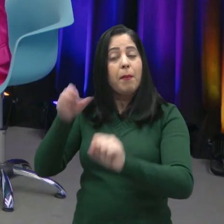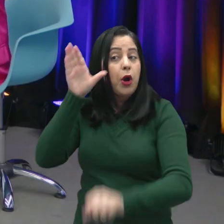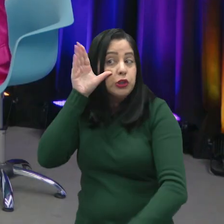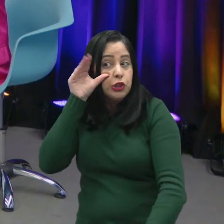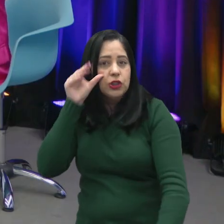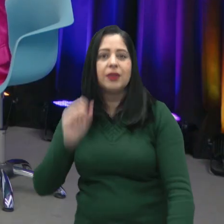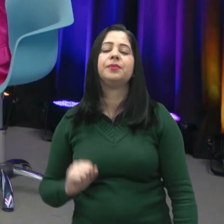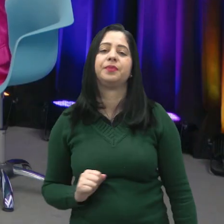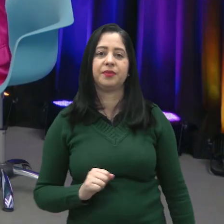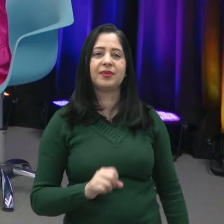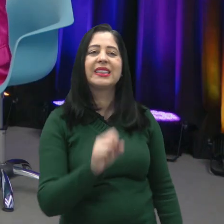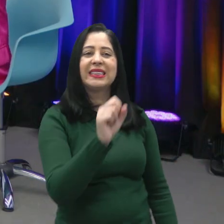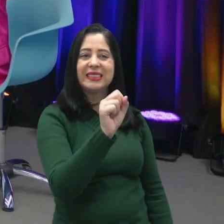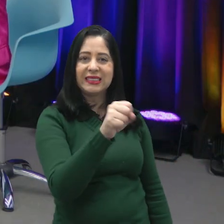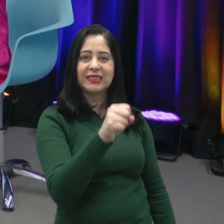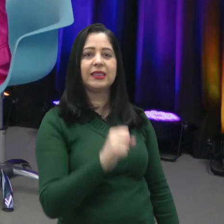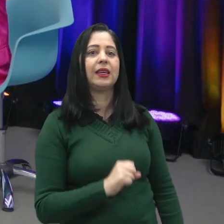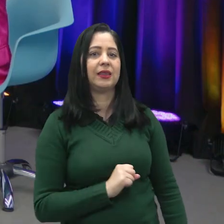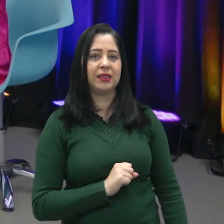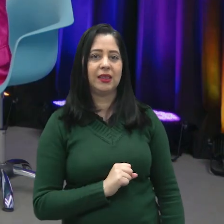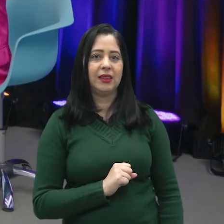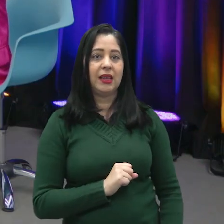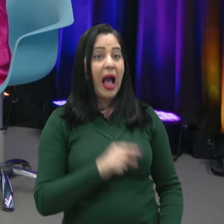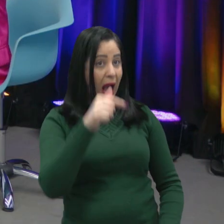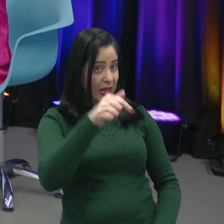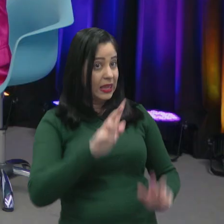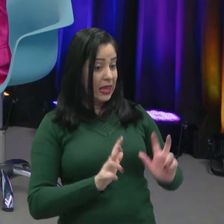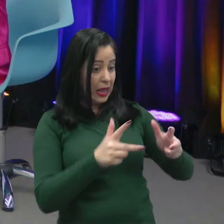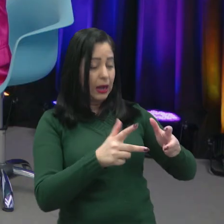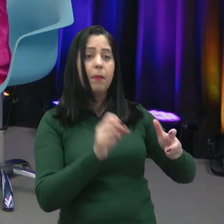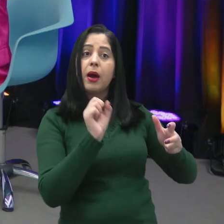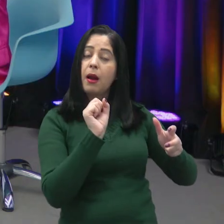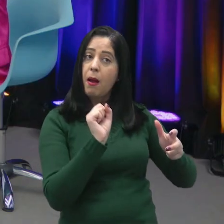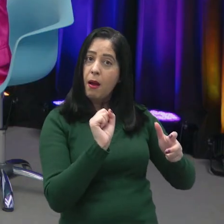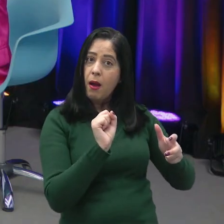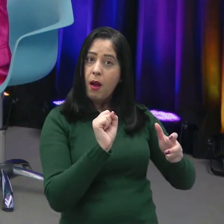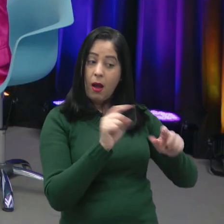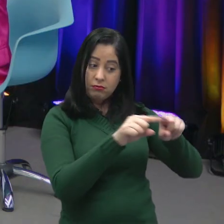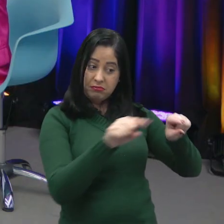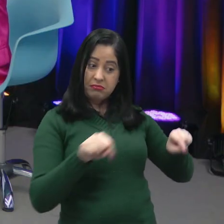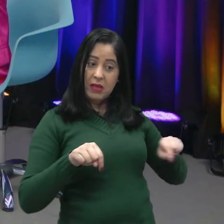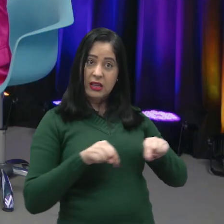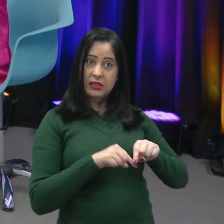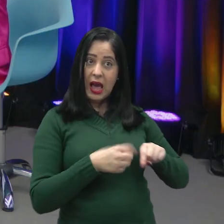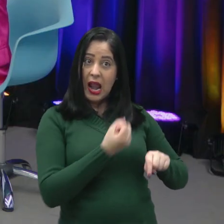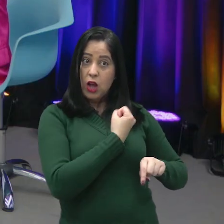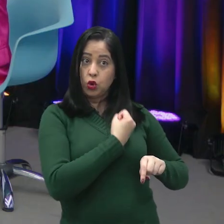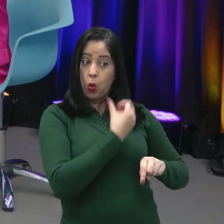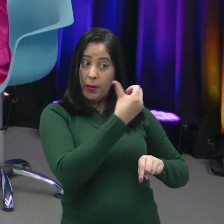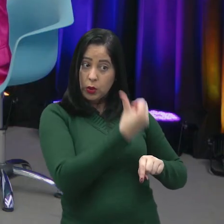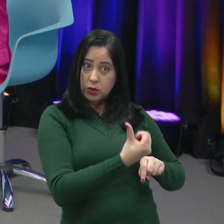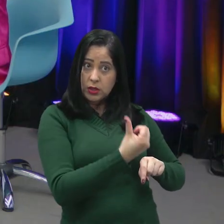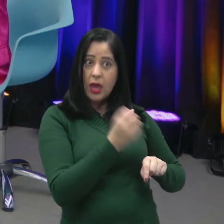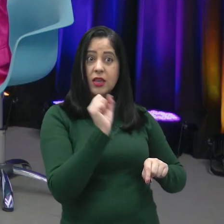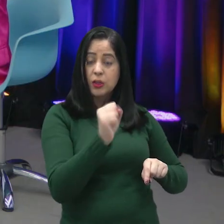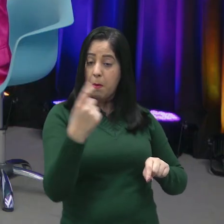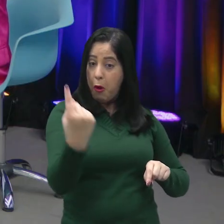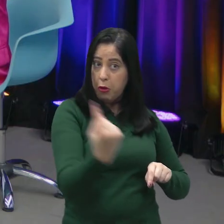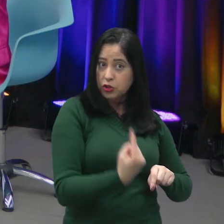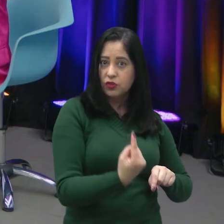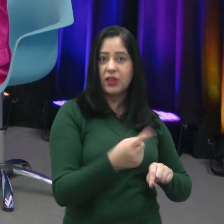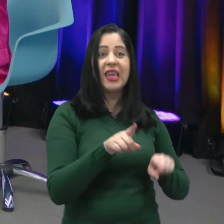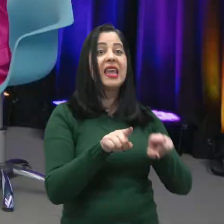um pouco mais. Sim, a gente tem, né, todos os contatos, a gente tem aqui a Câmara, né, que tem o gabinete 6, aqui o